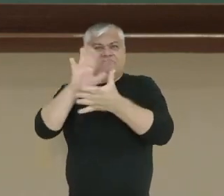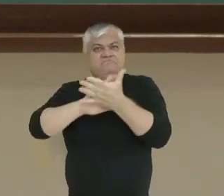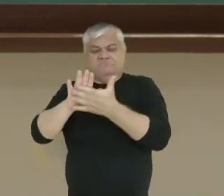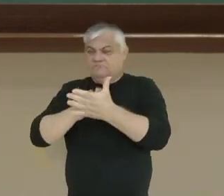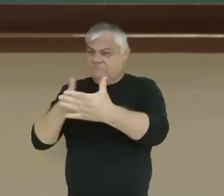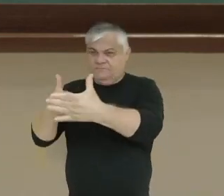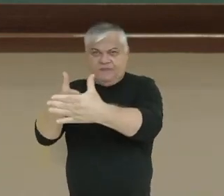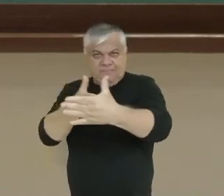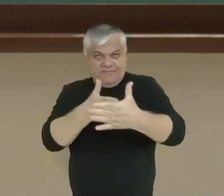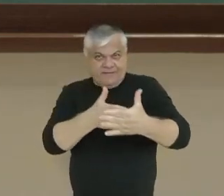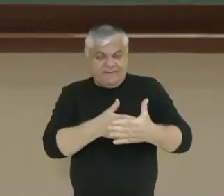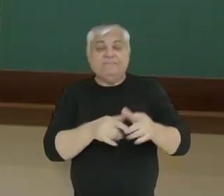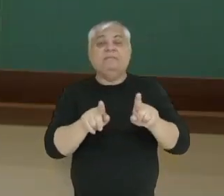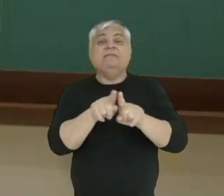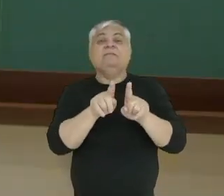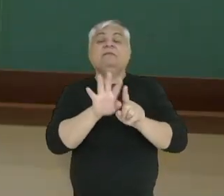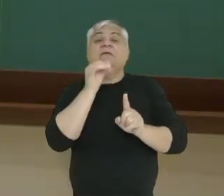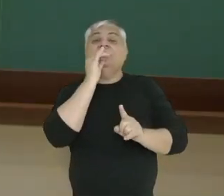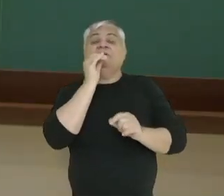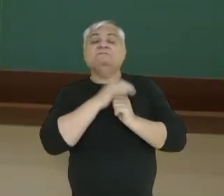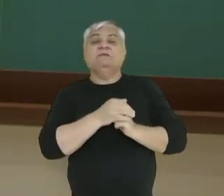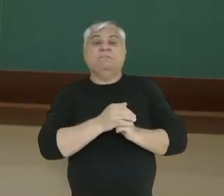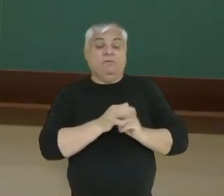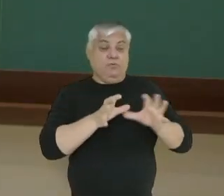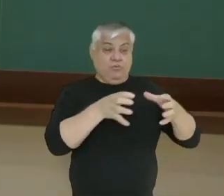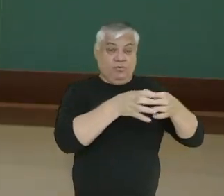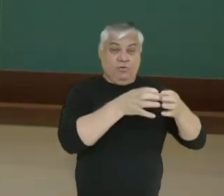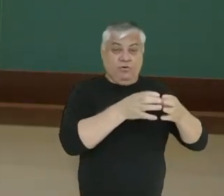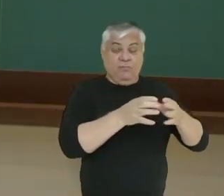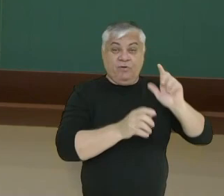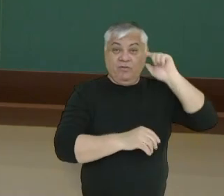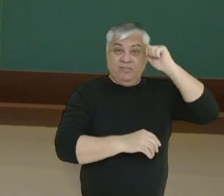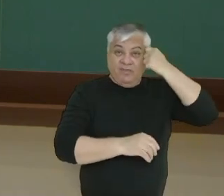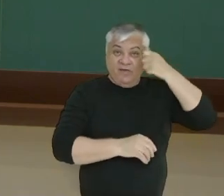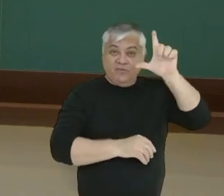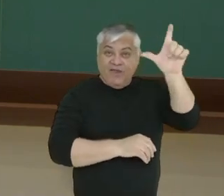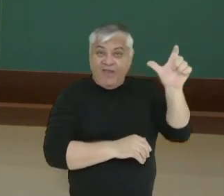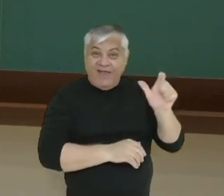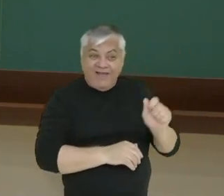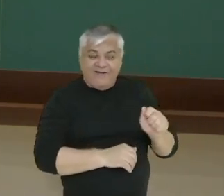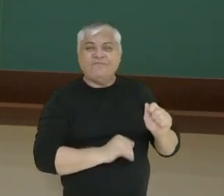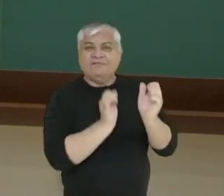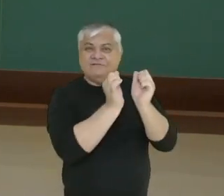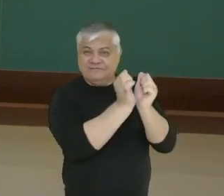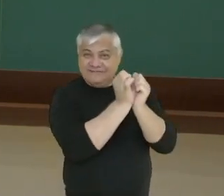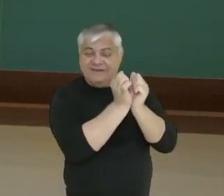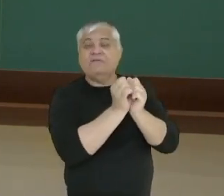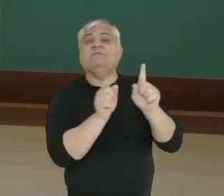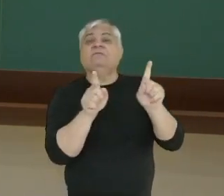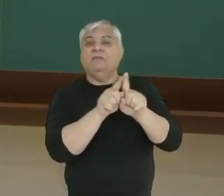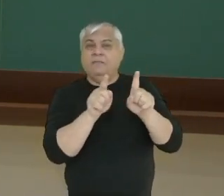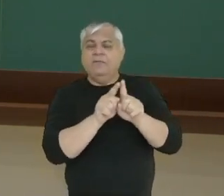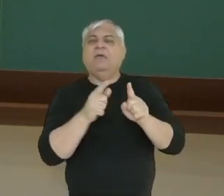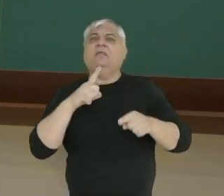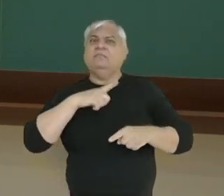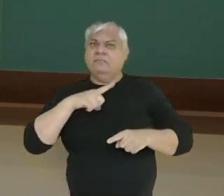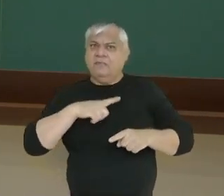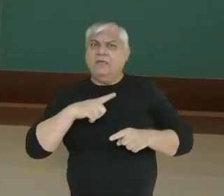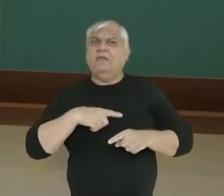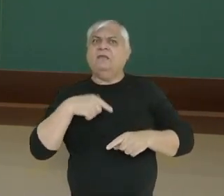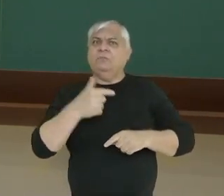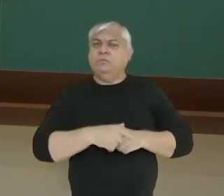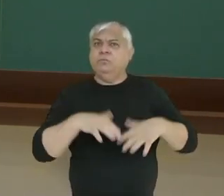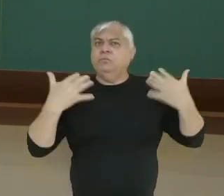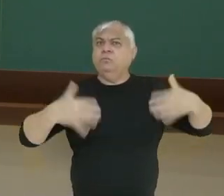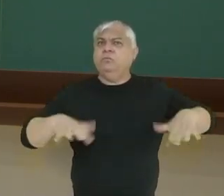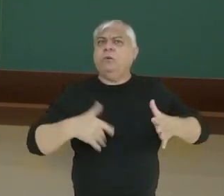e as questões ligadas aos afrodescendentes, nós vamos ver que aqui existe um grande fluxo de escravização,